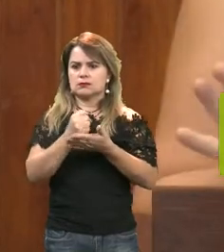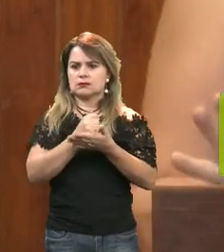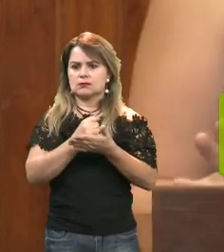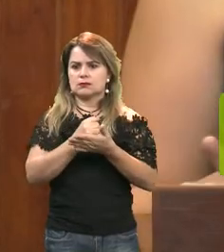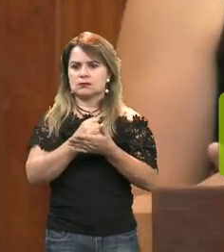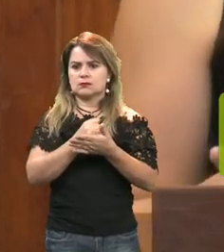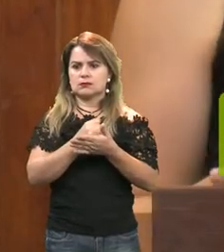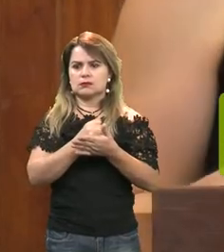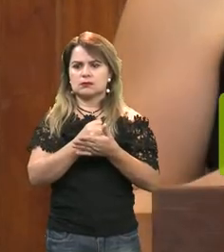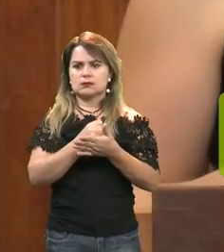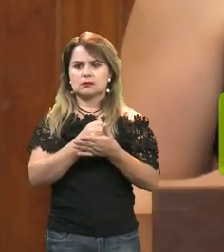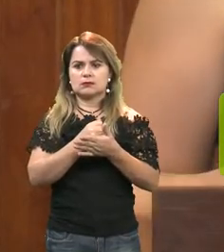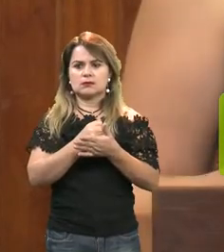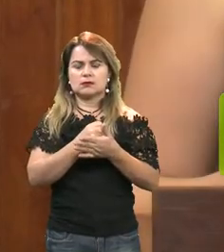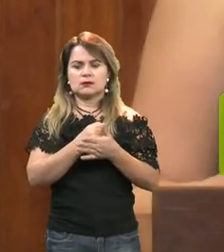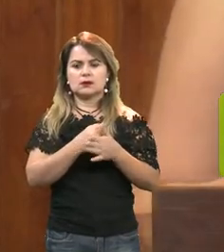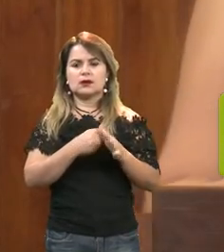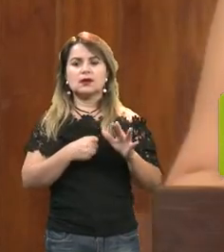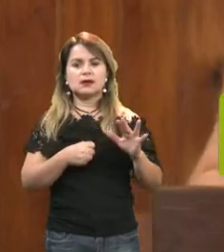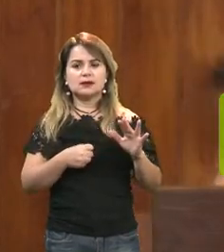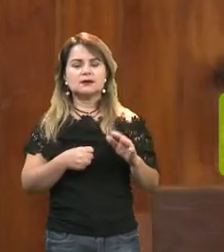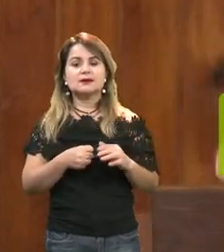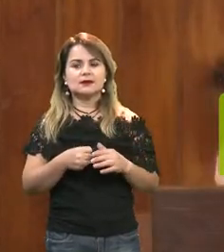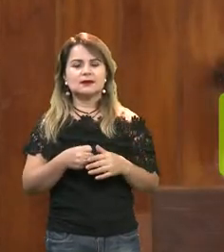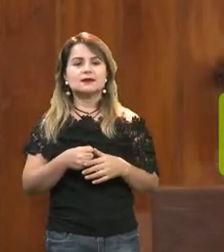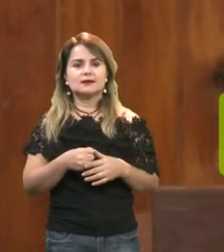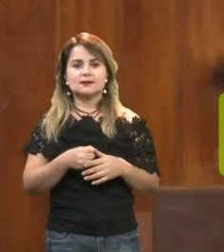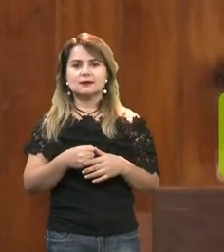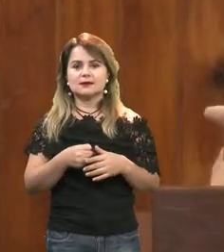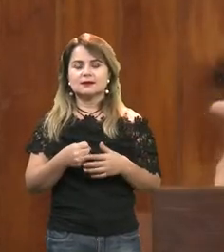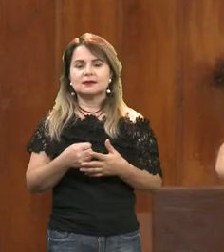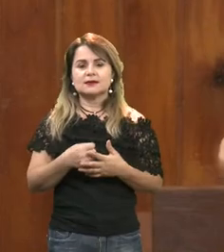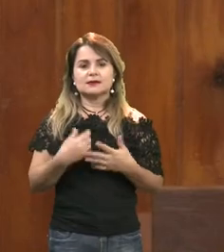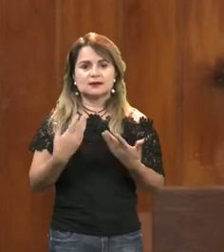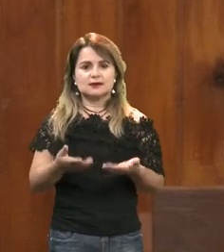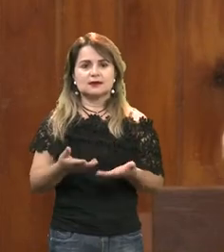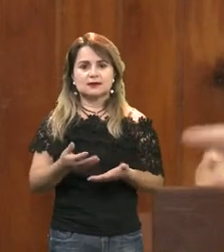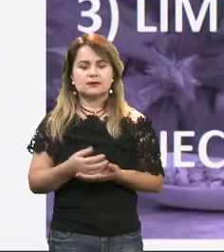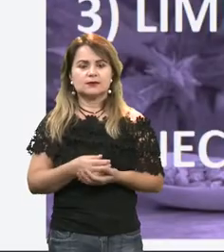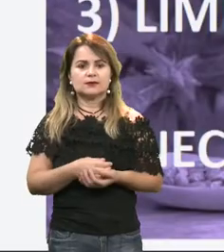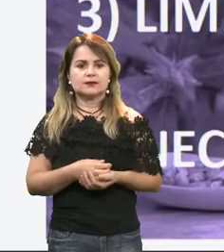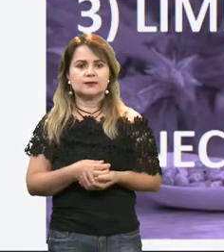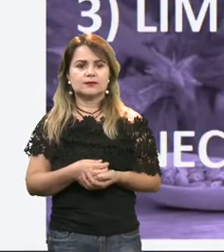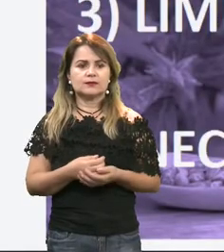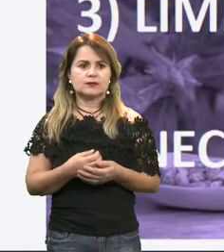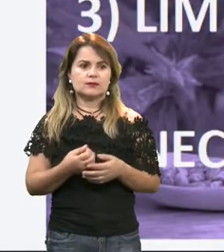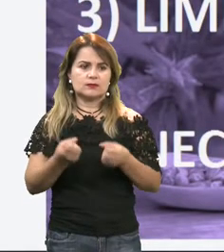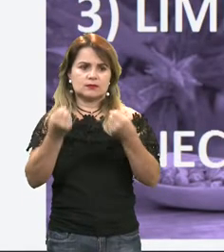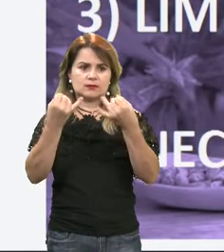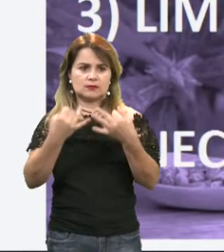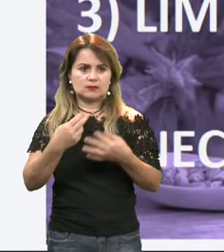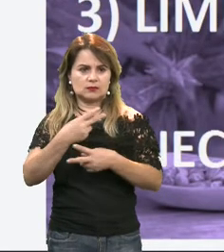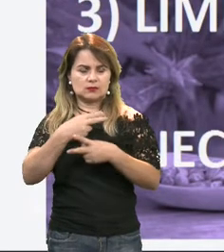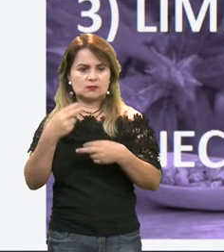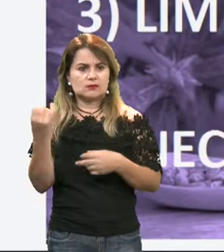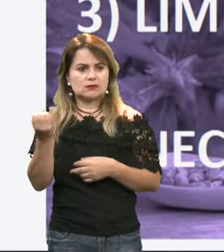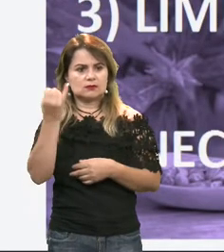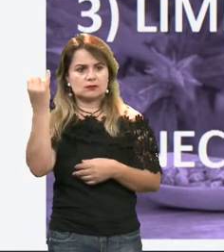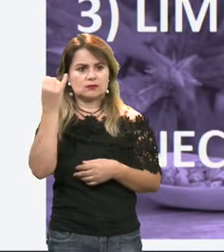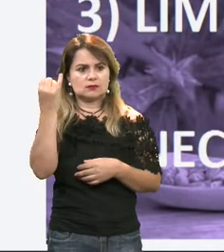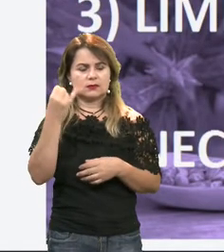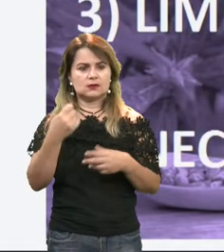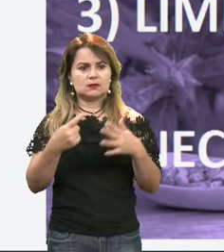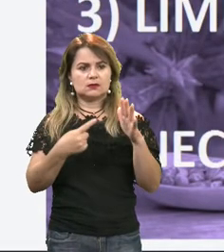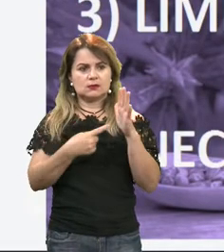Vamos abordar quatro tópicos. Pequenos, curtos, mas de suma importância. Então, eu vou trazer qual